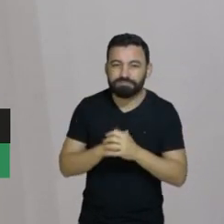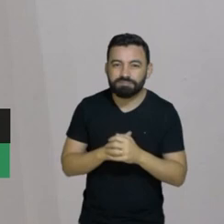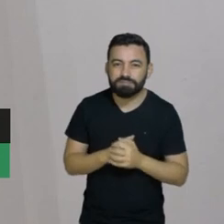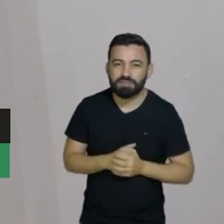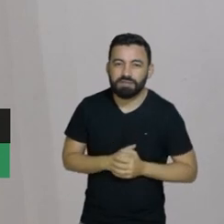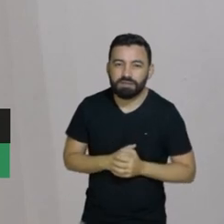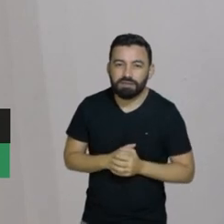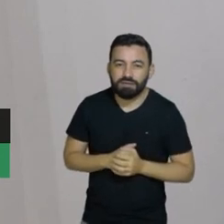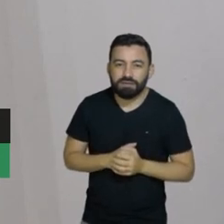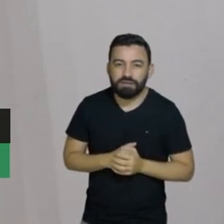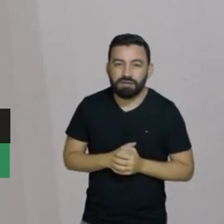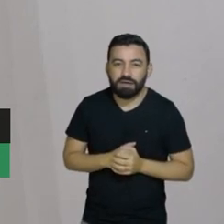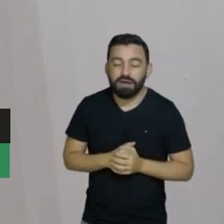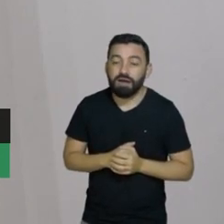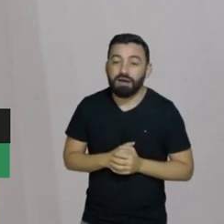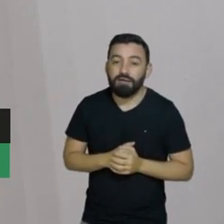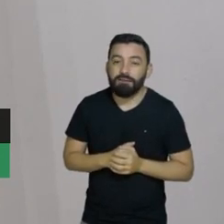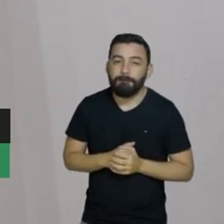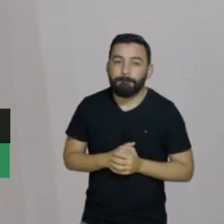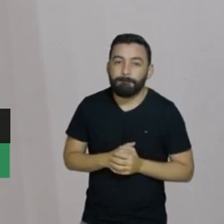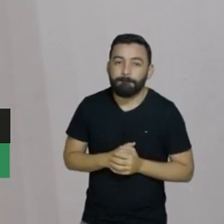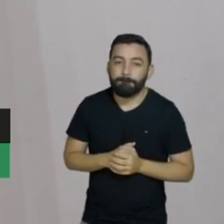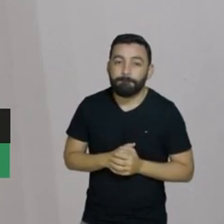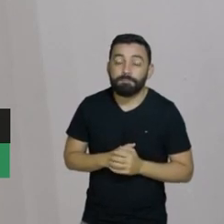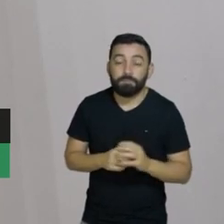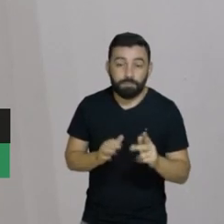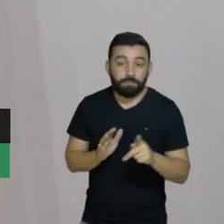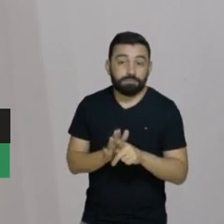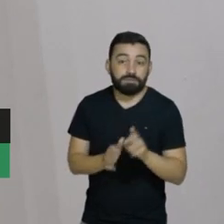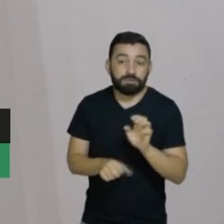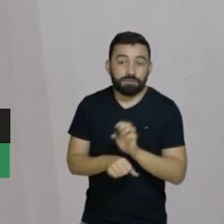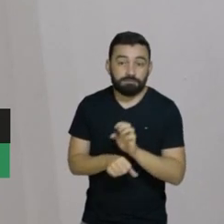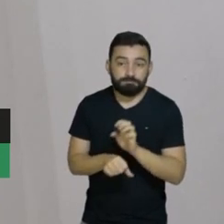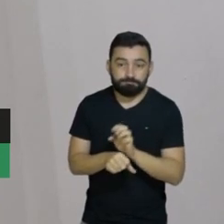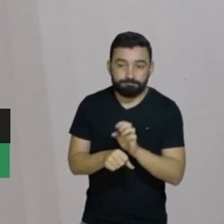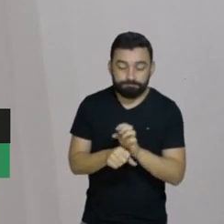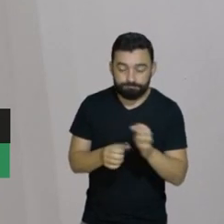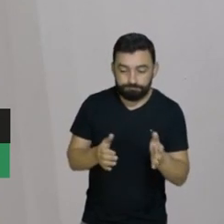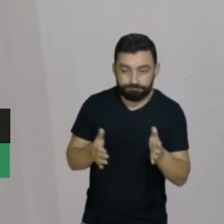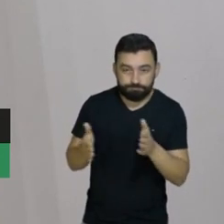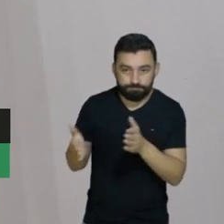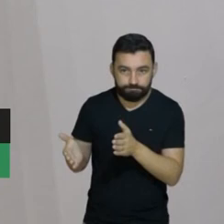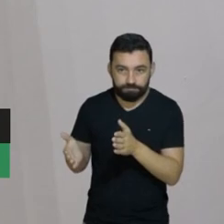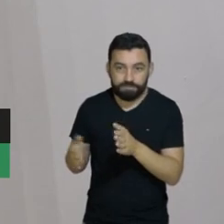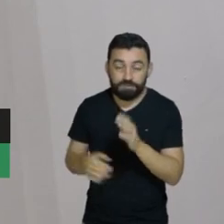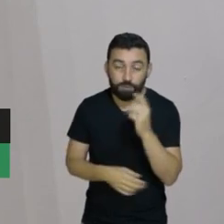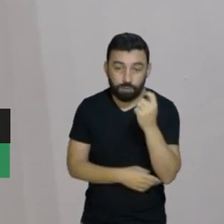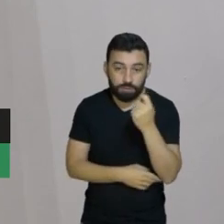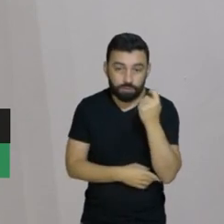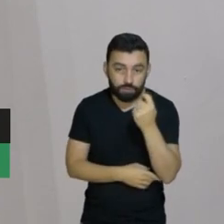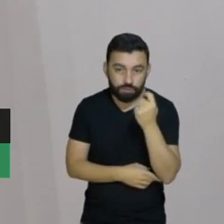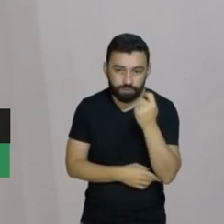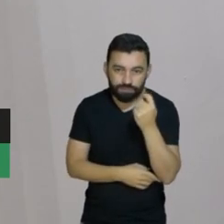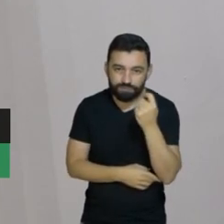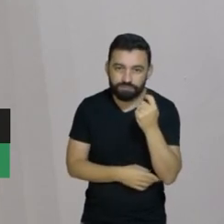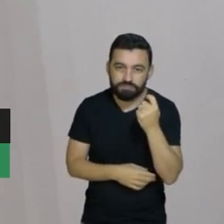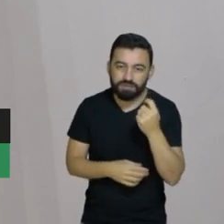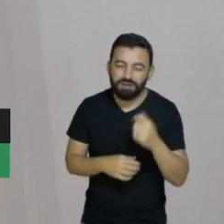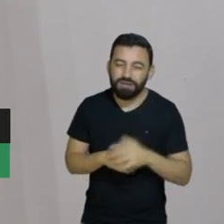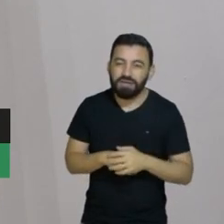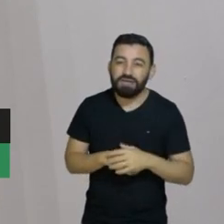climática que ocorre no nosso estado irmão, vizinho, do Rio Grande do Sul e em